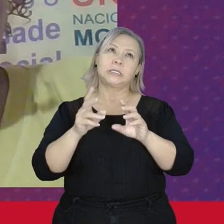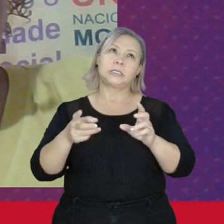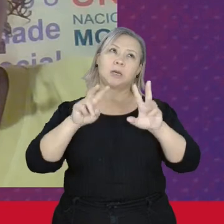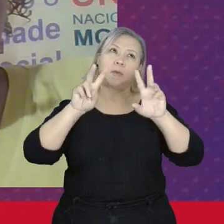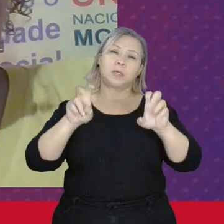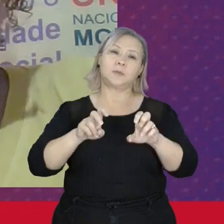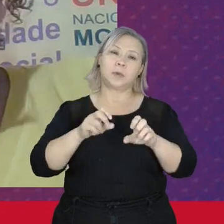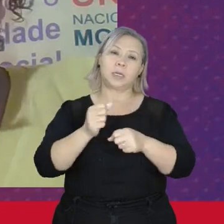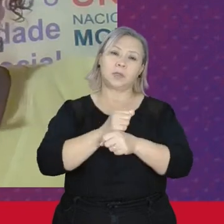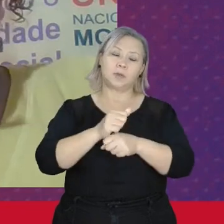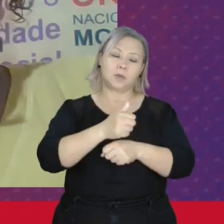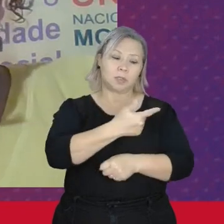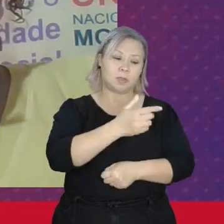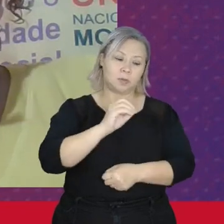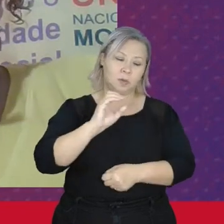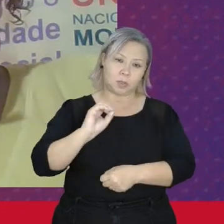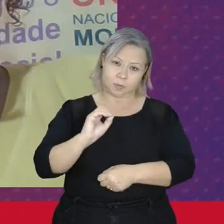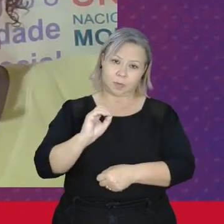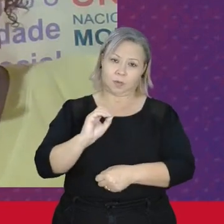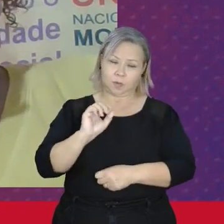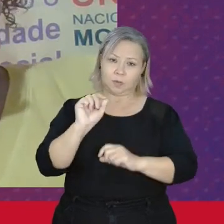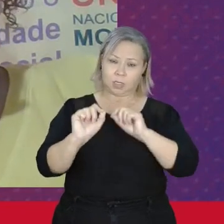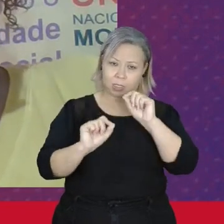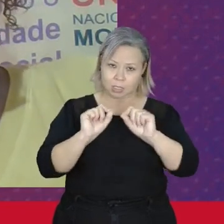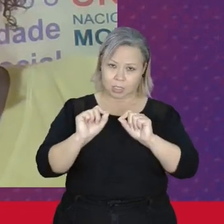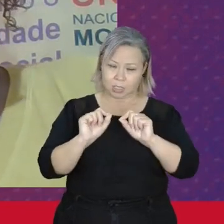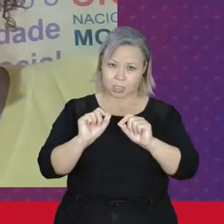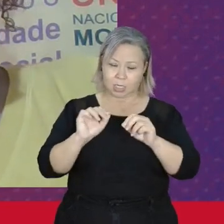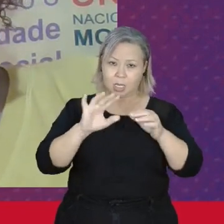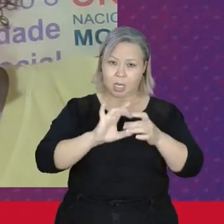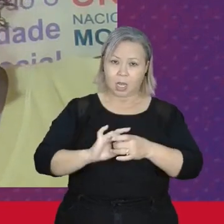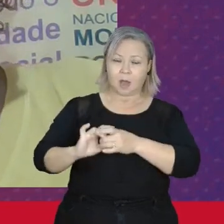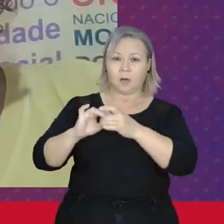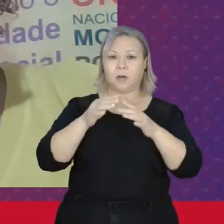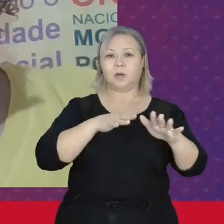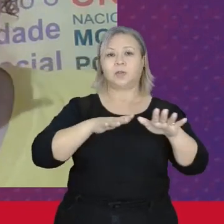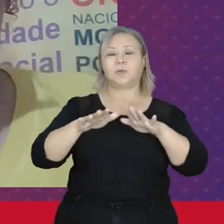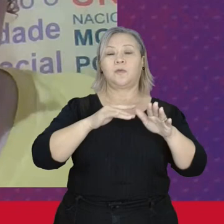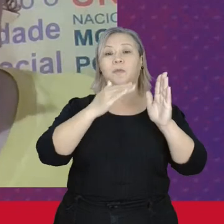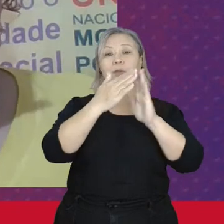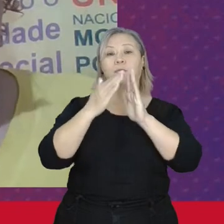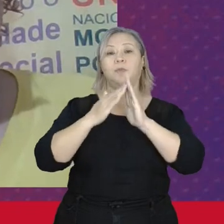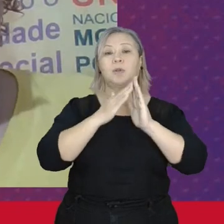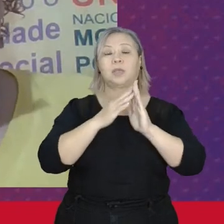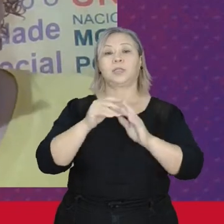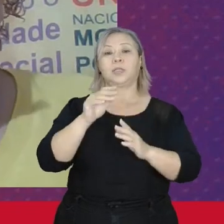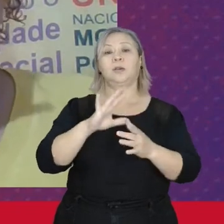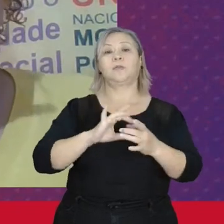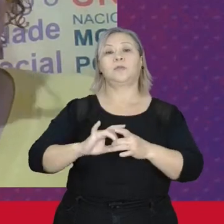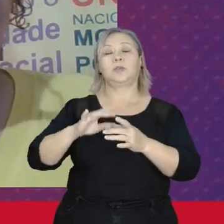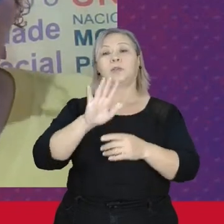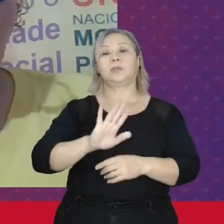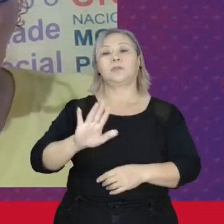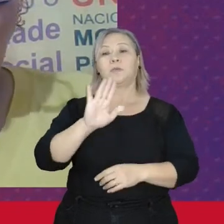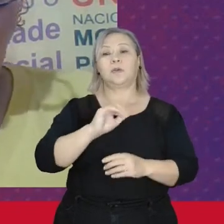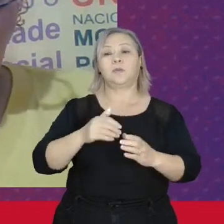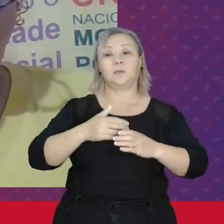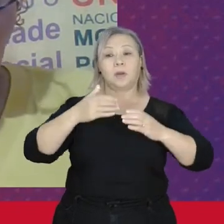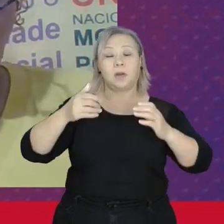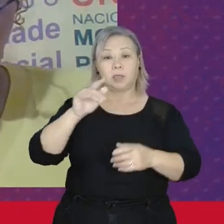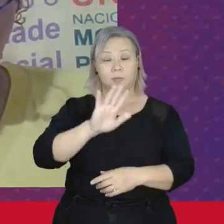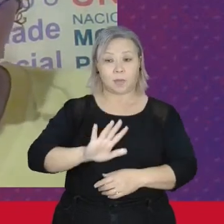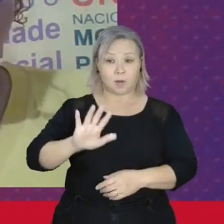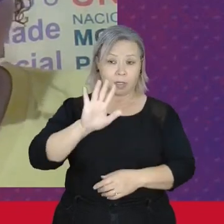dos anos 2000, que a união dos movimentos de moradia, a União Nacional, a grande